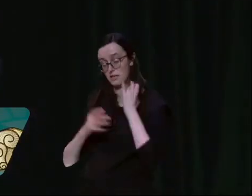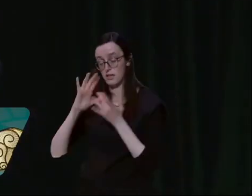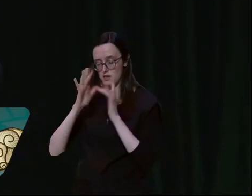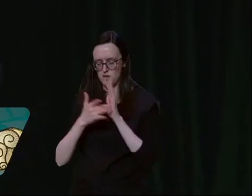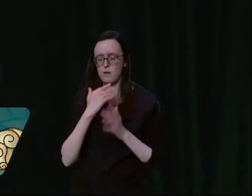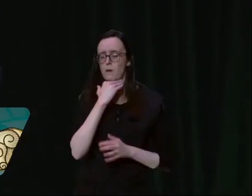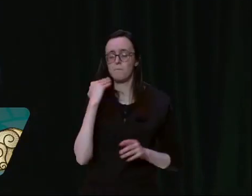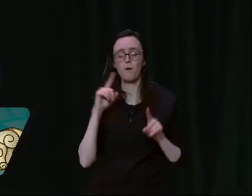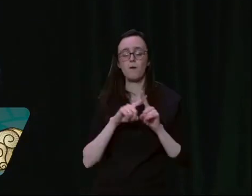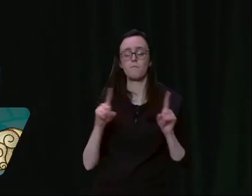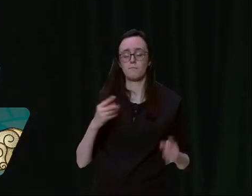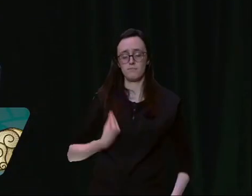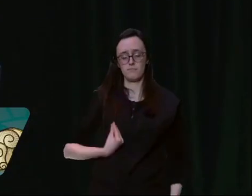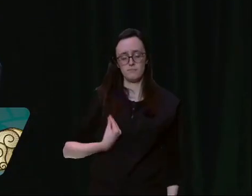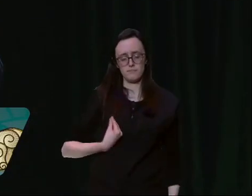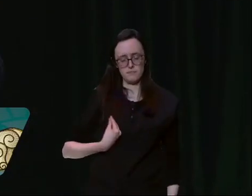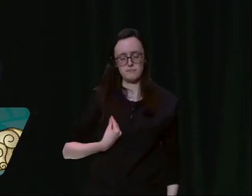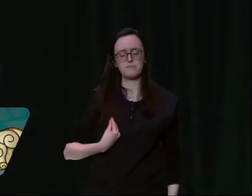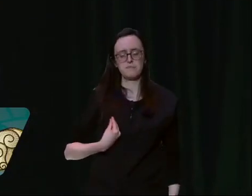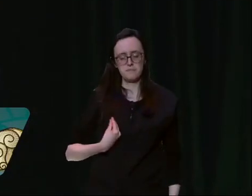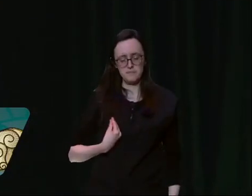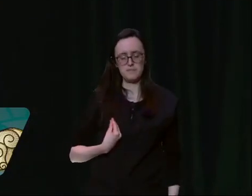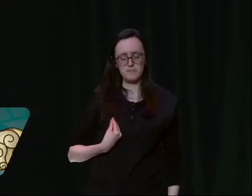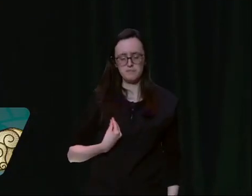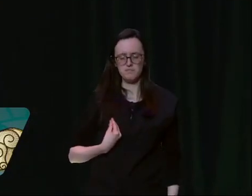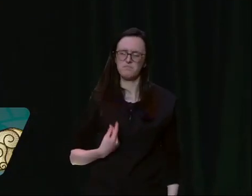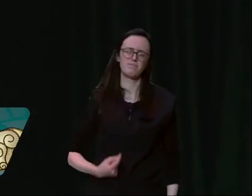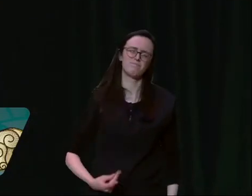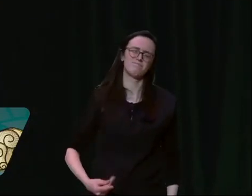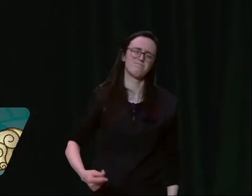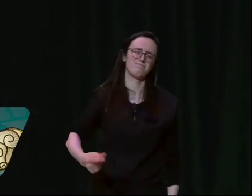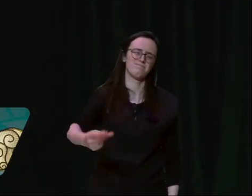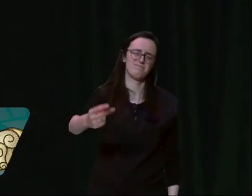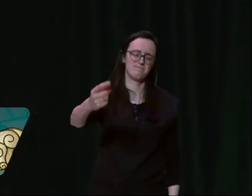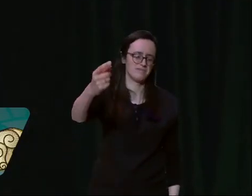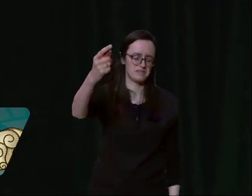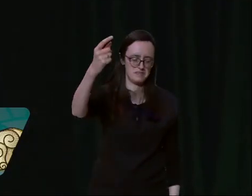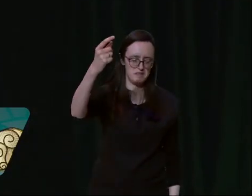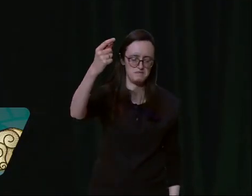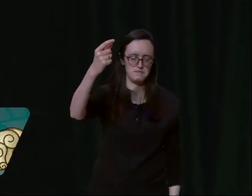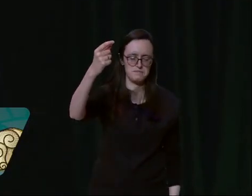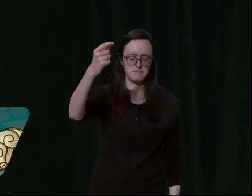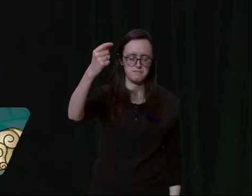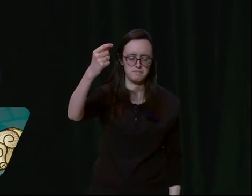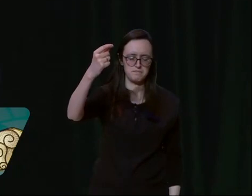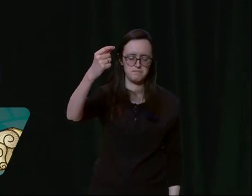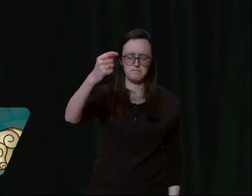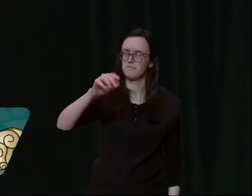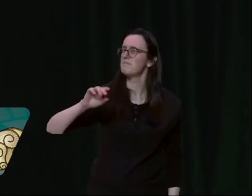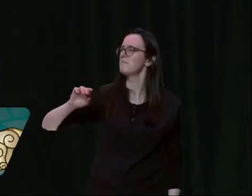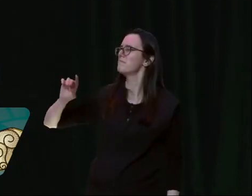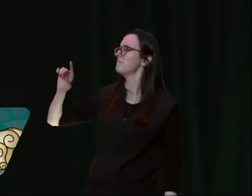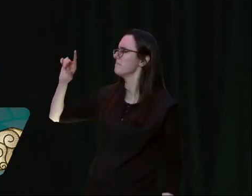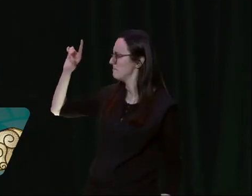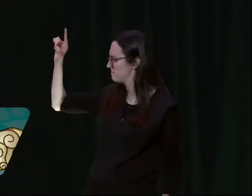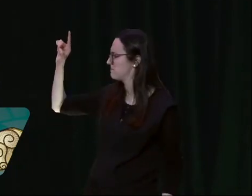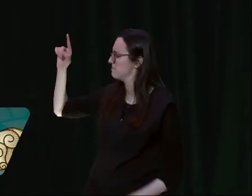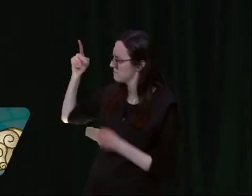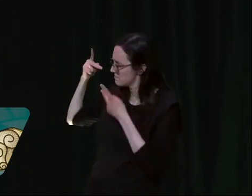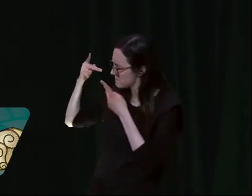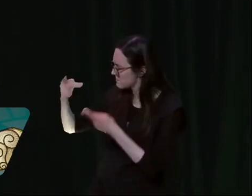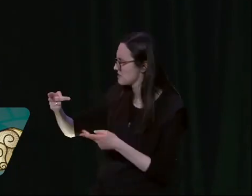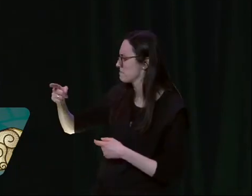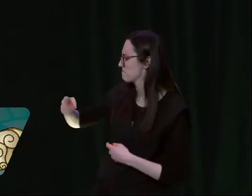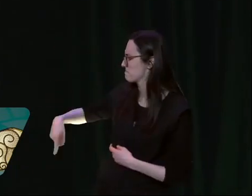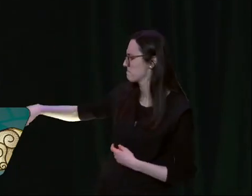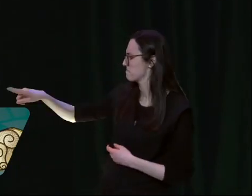está vivo e vive para todo sempre. Visita os teus filhinhos aqui agora, Pai